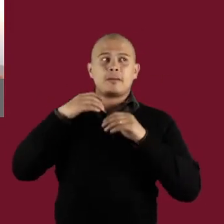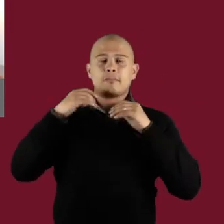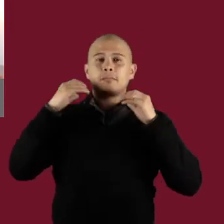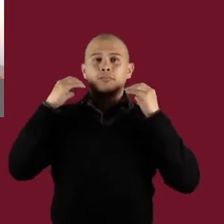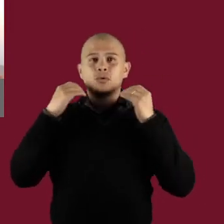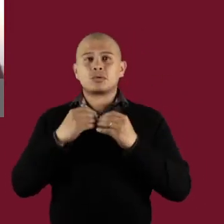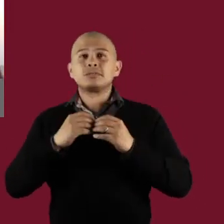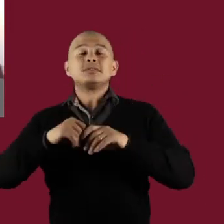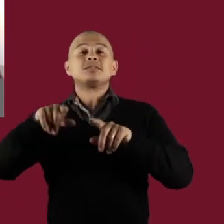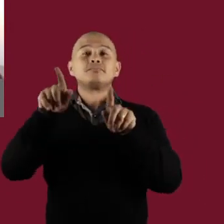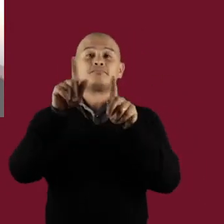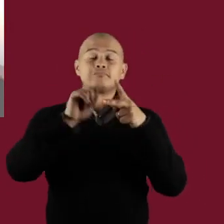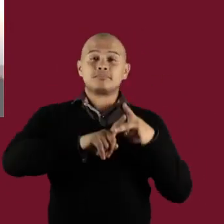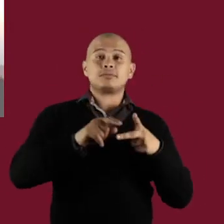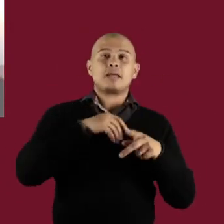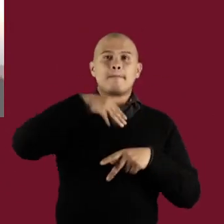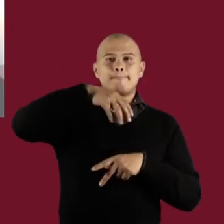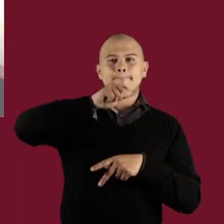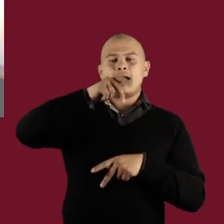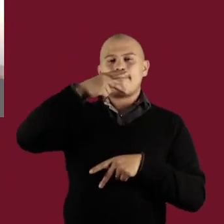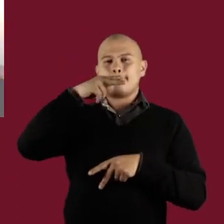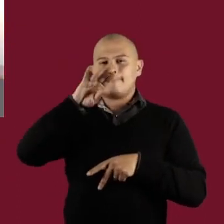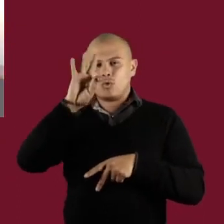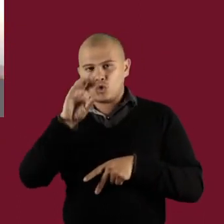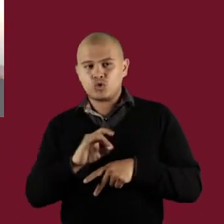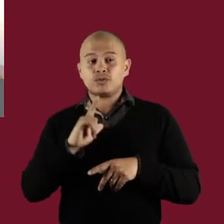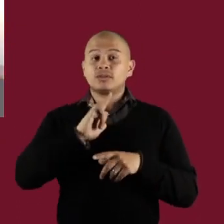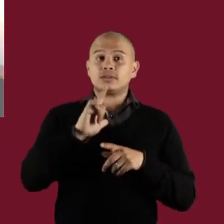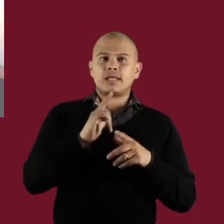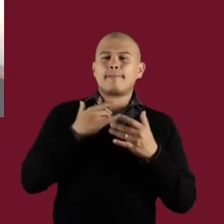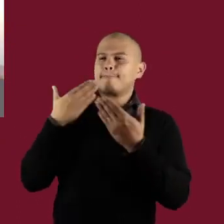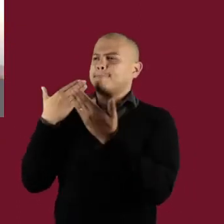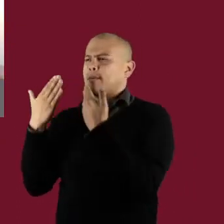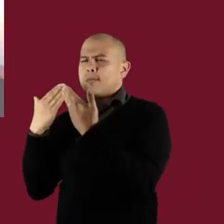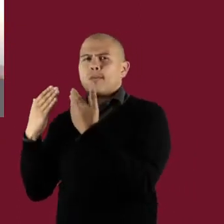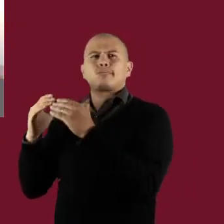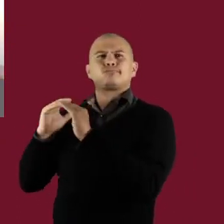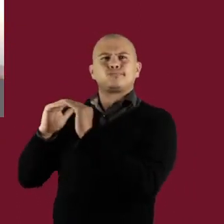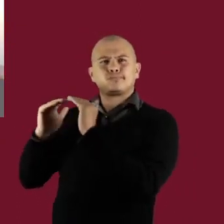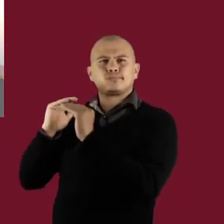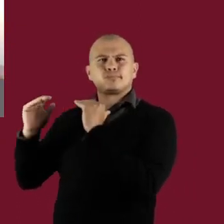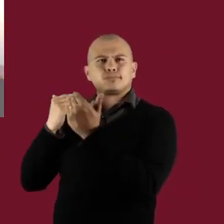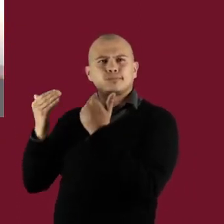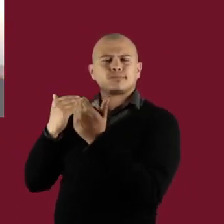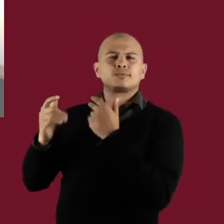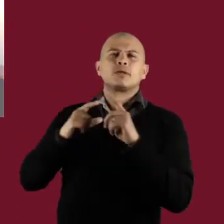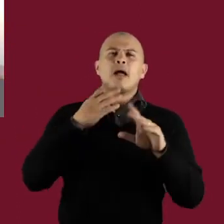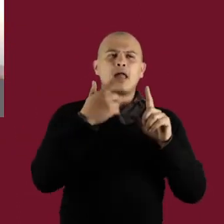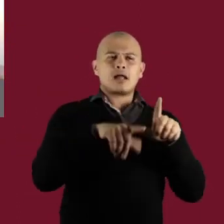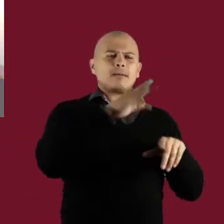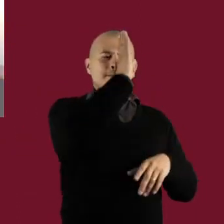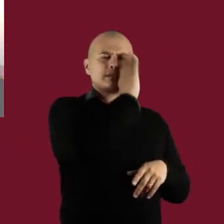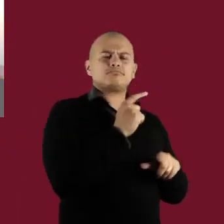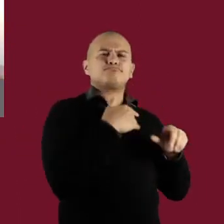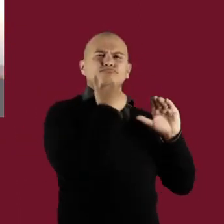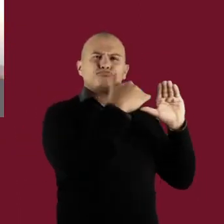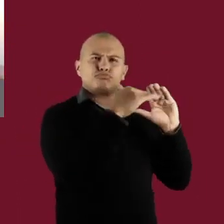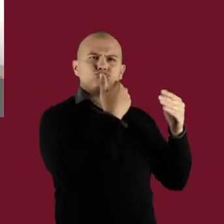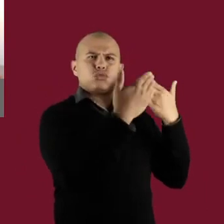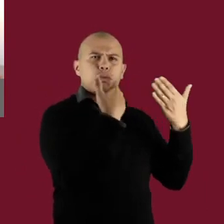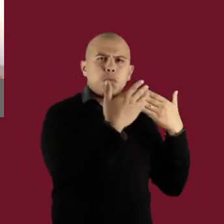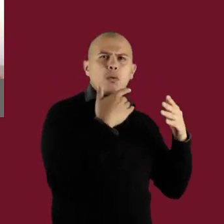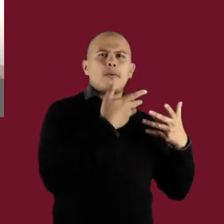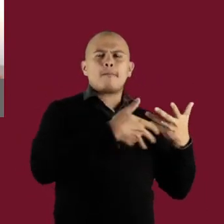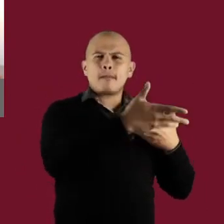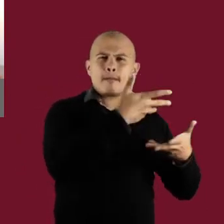uma cooperação de correspondência, por exemplo, com o Banco Mundial no Brasil, que nos passa também boletins,